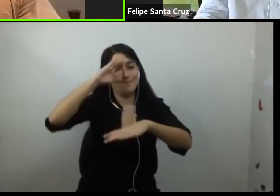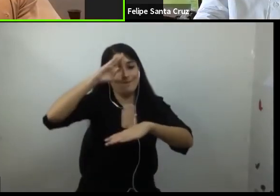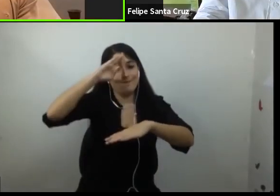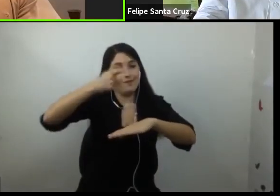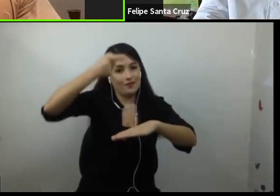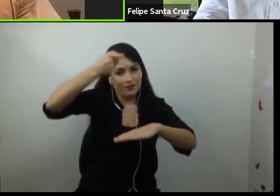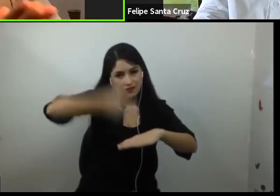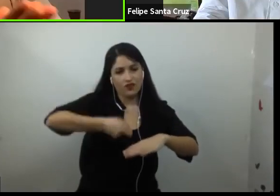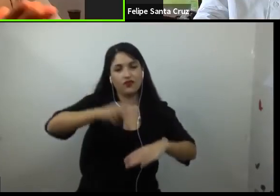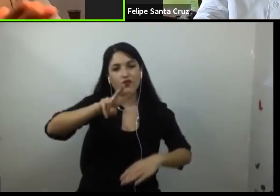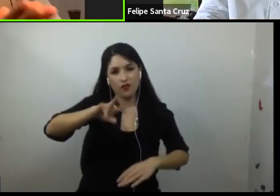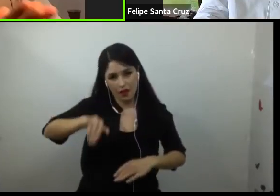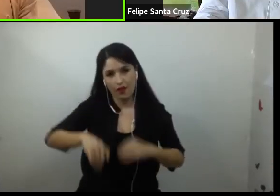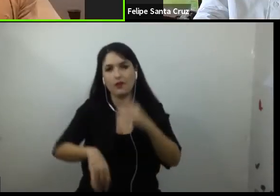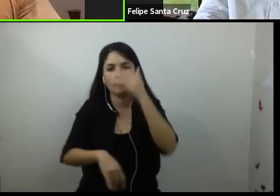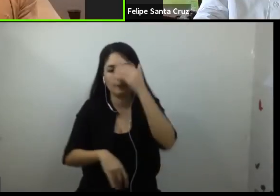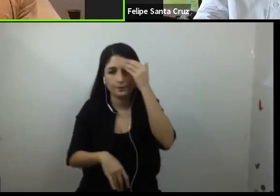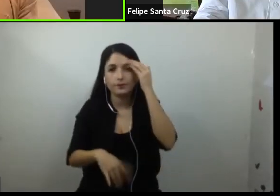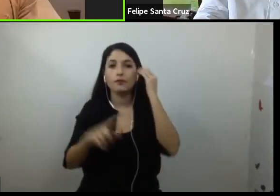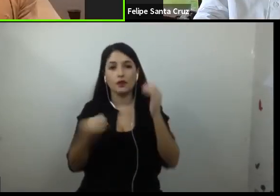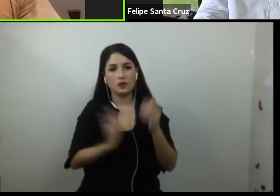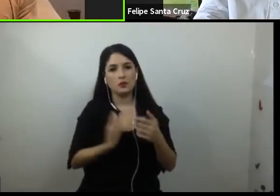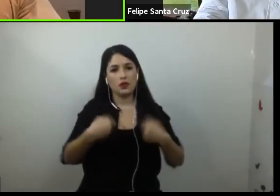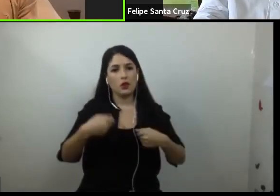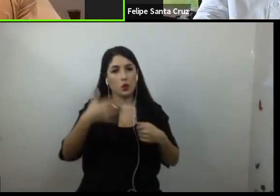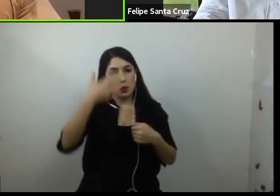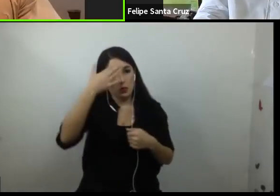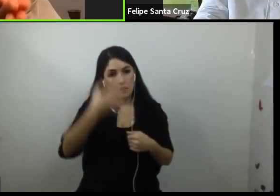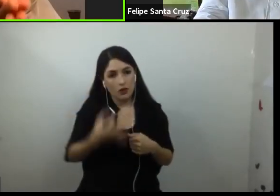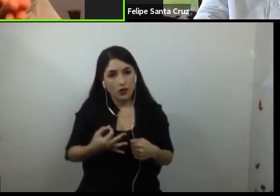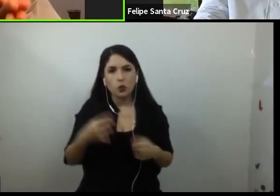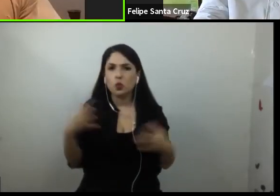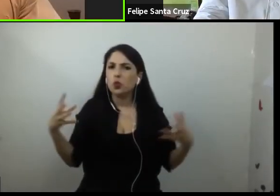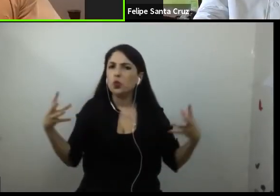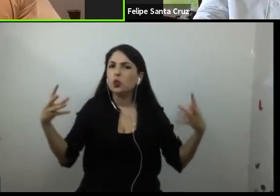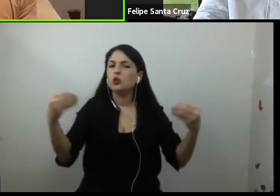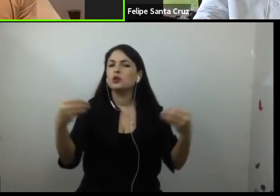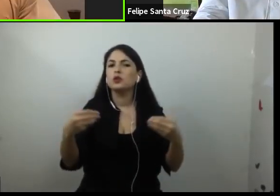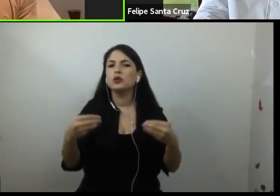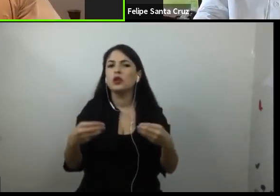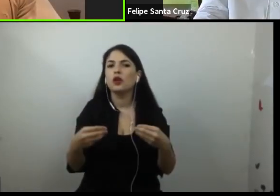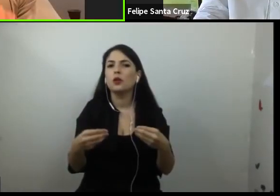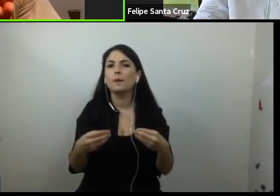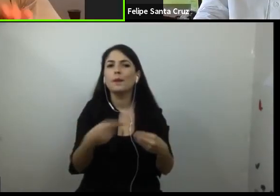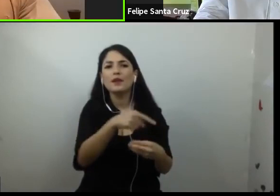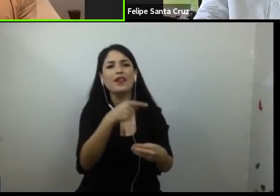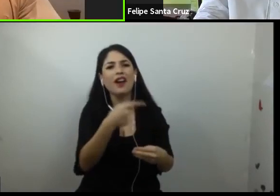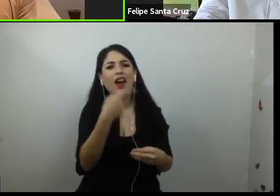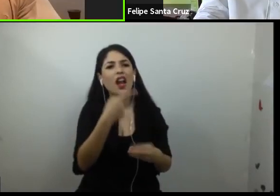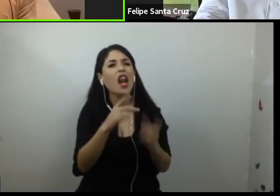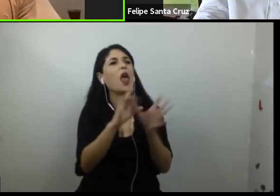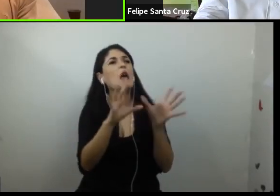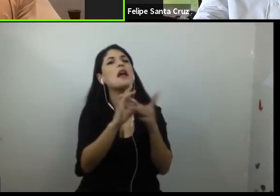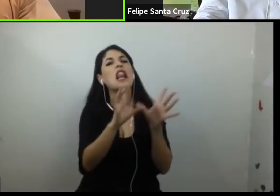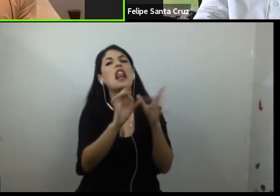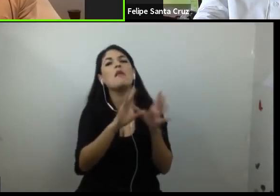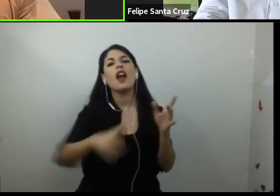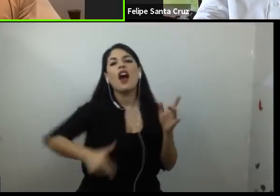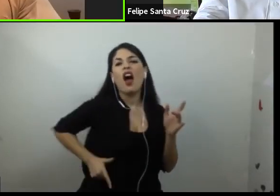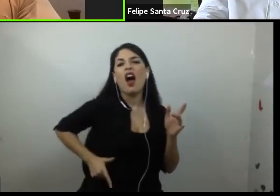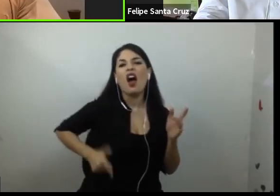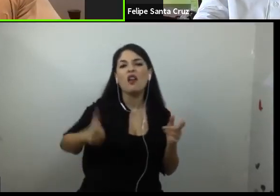de que todos esses movimentos que estão sendo feitos de liberalização de armas, de liberalização